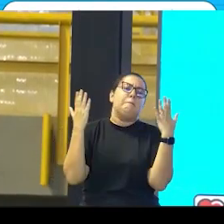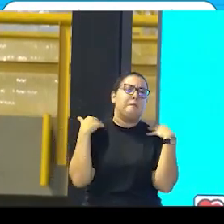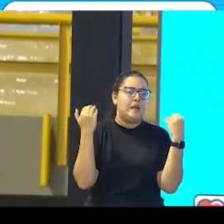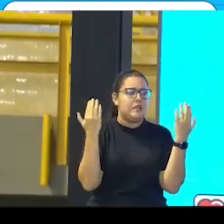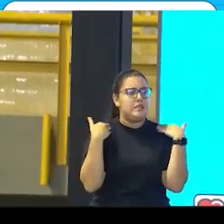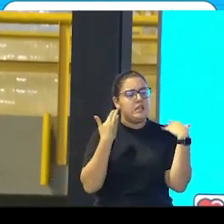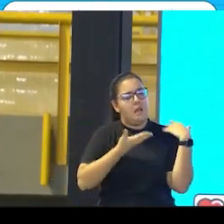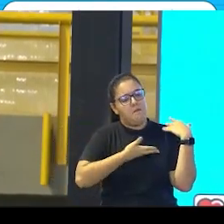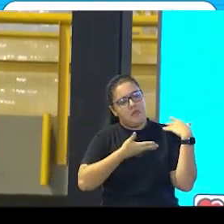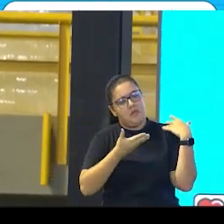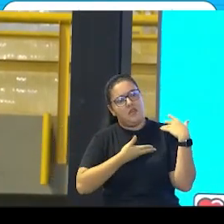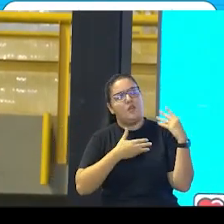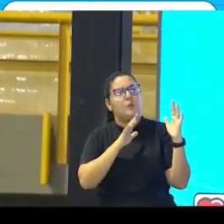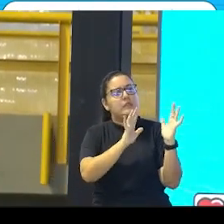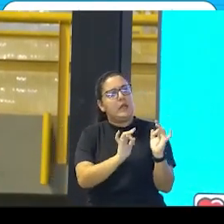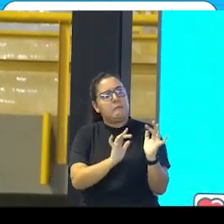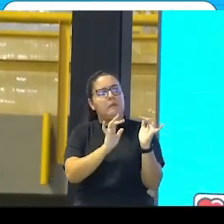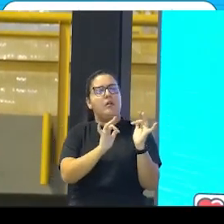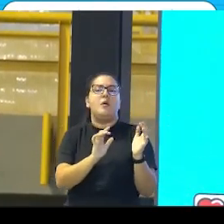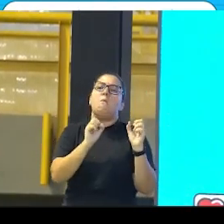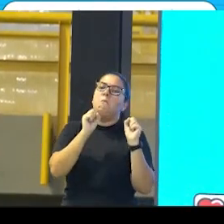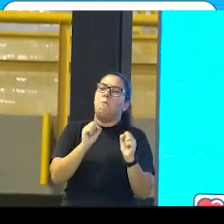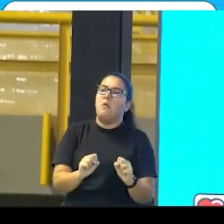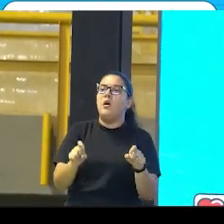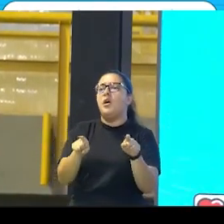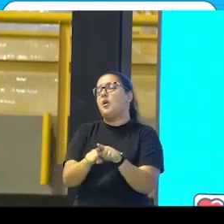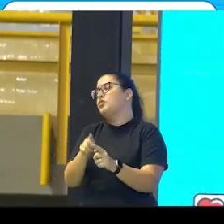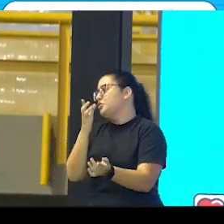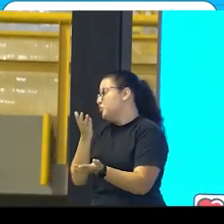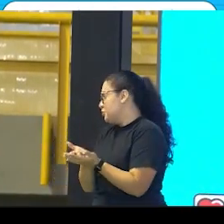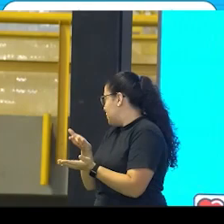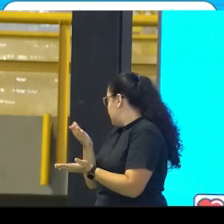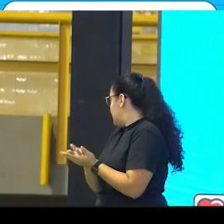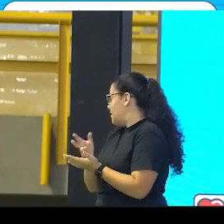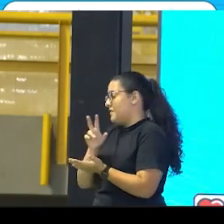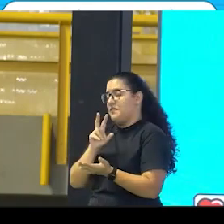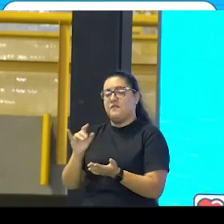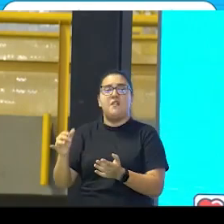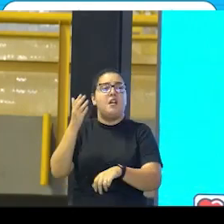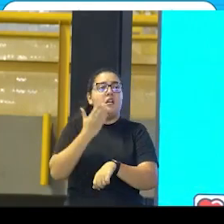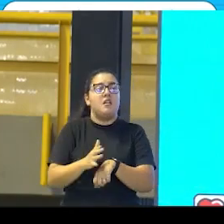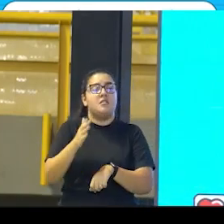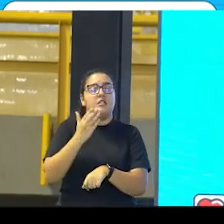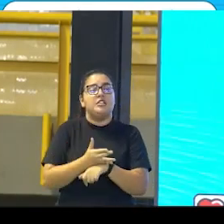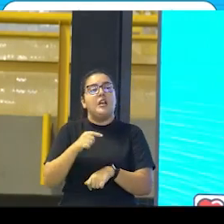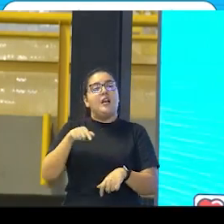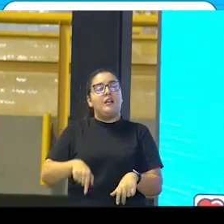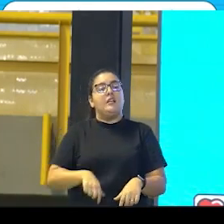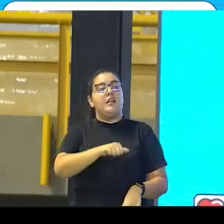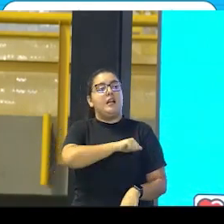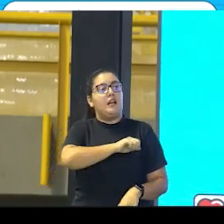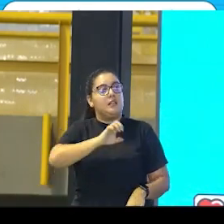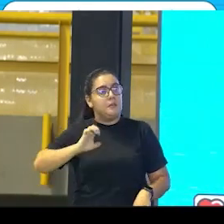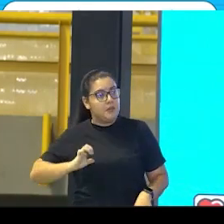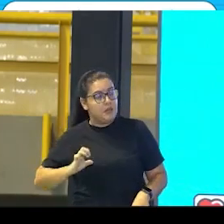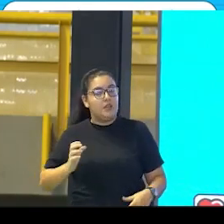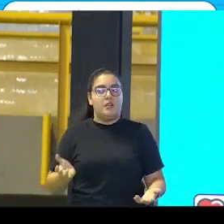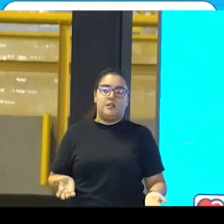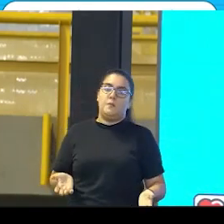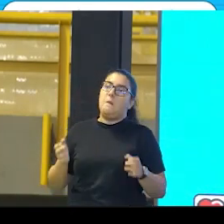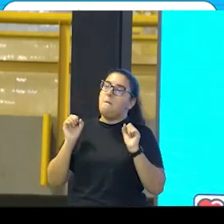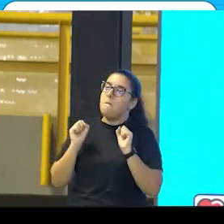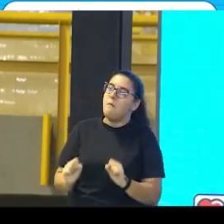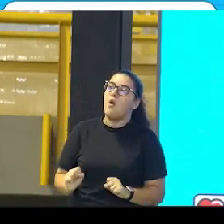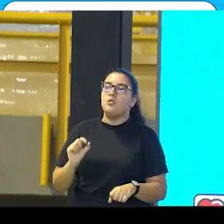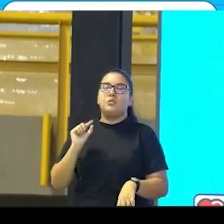com a companheira, com o companheiro, vai estudar, vai fazer os exercícios da Academia Enem. Por mais